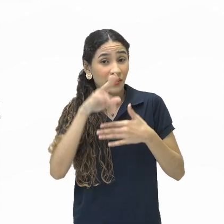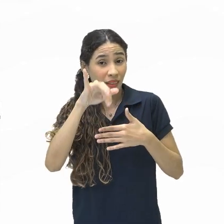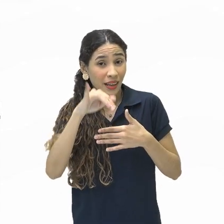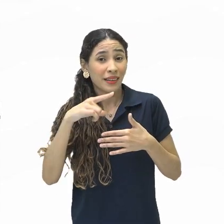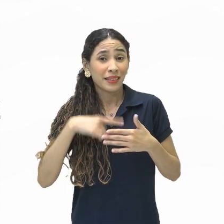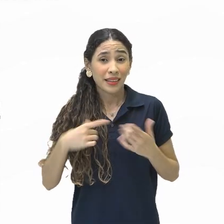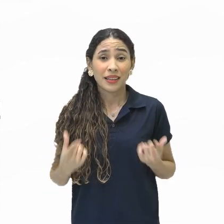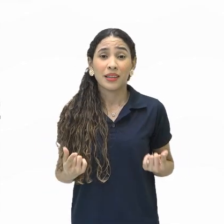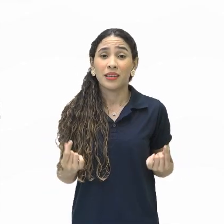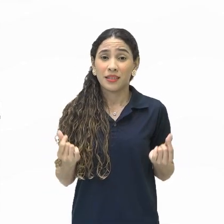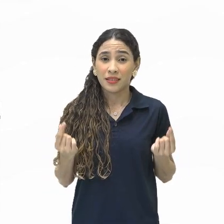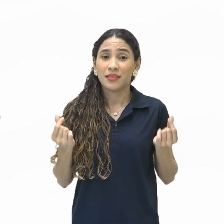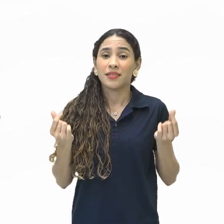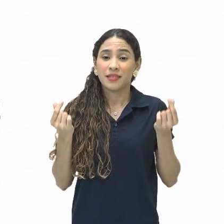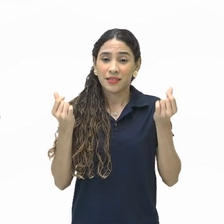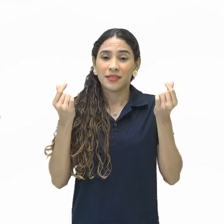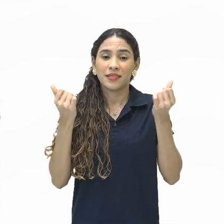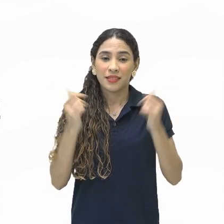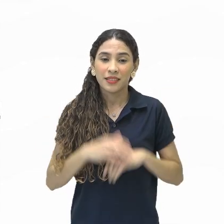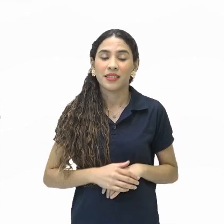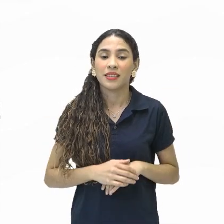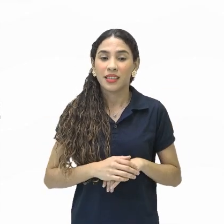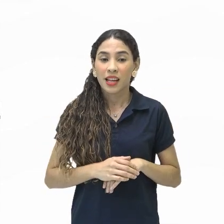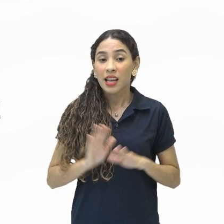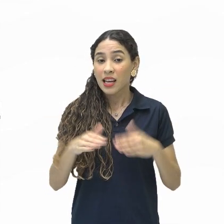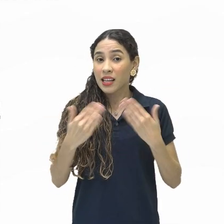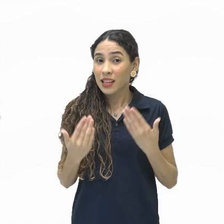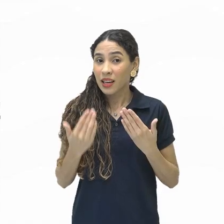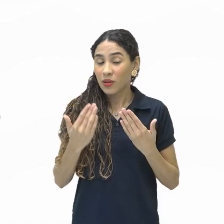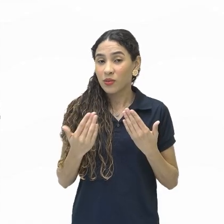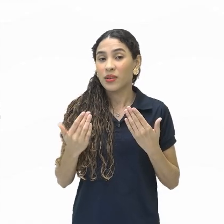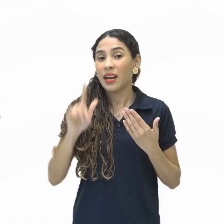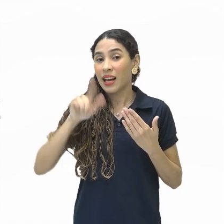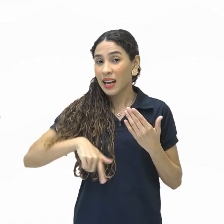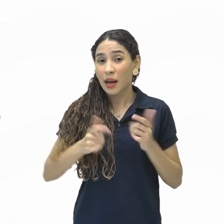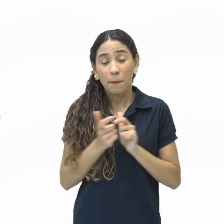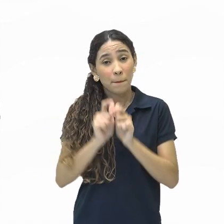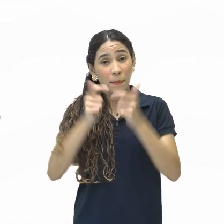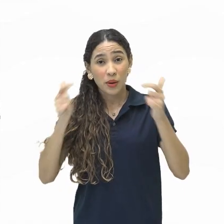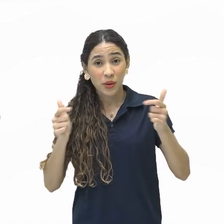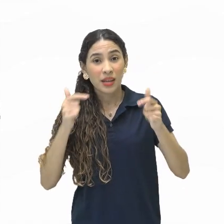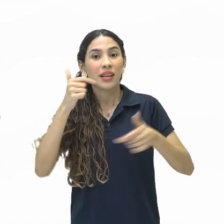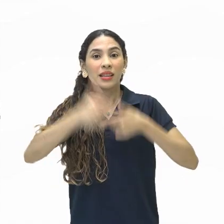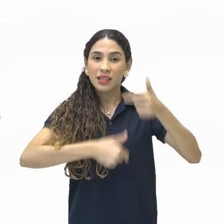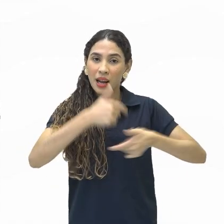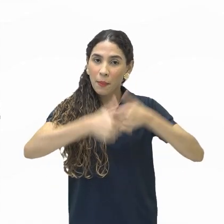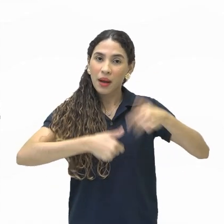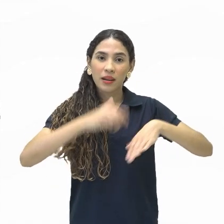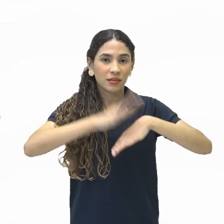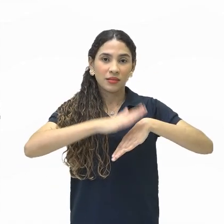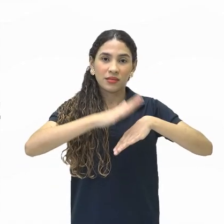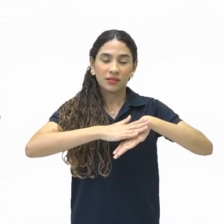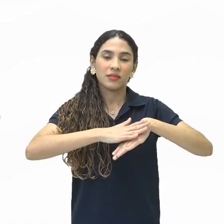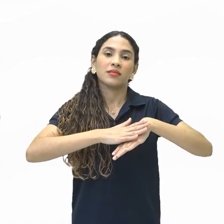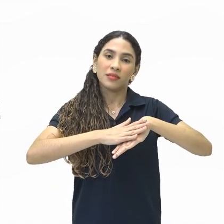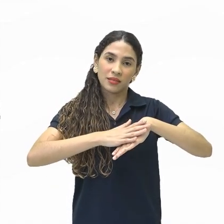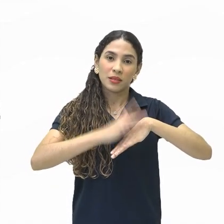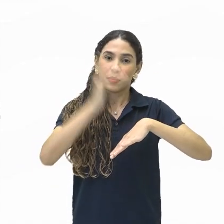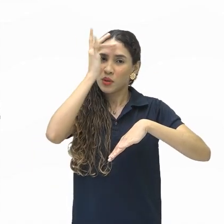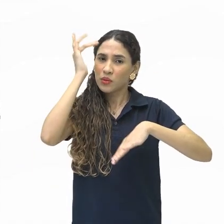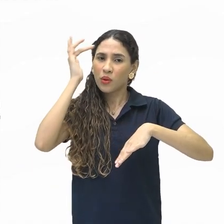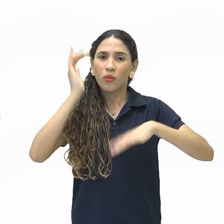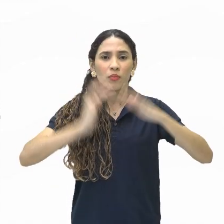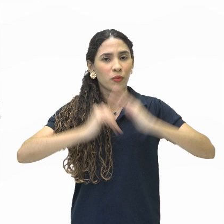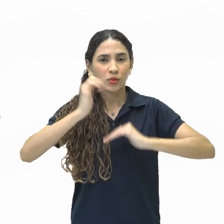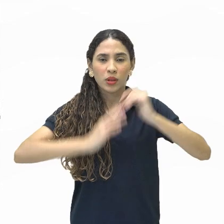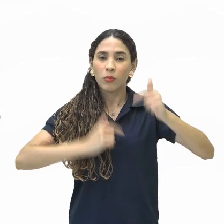ganham bilhões, né? Então, do outro lado está a grande maioria que trabalha para eles, né, os